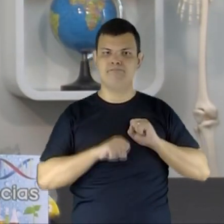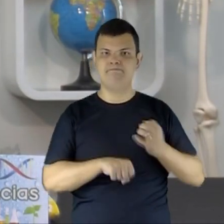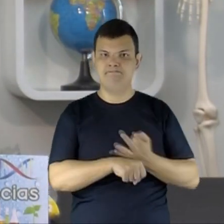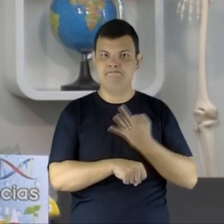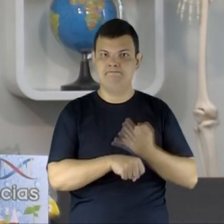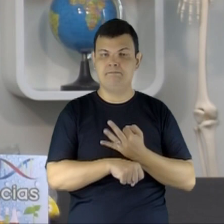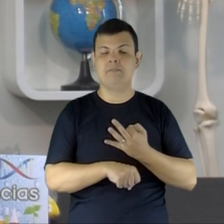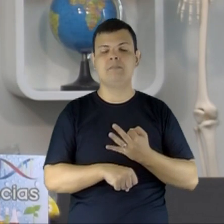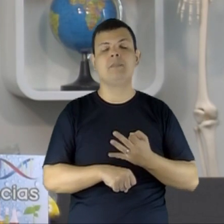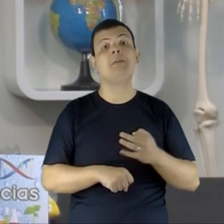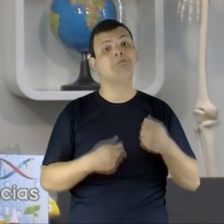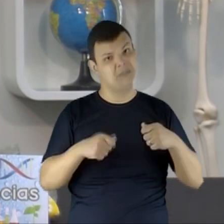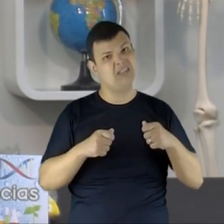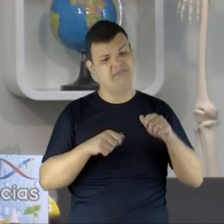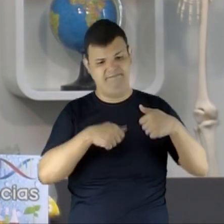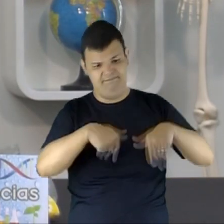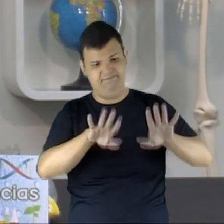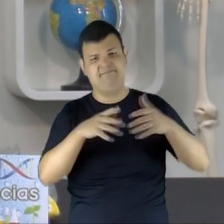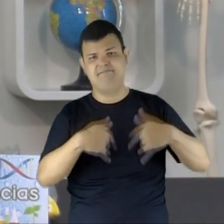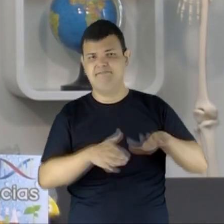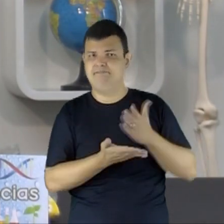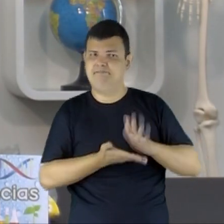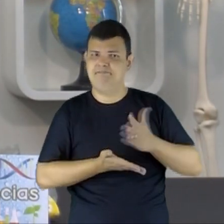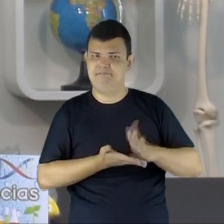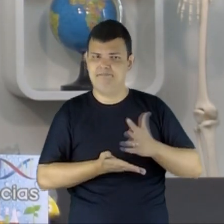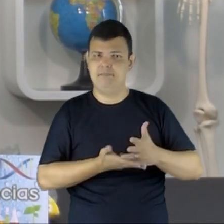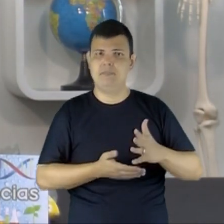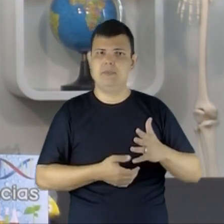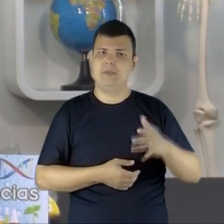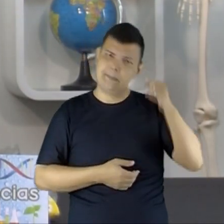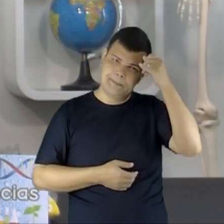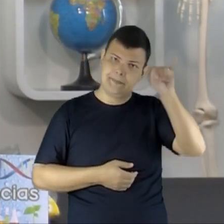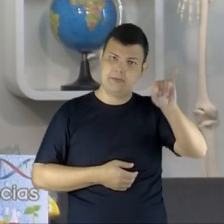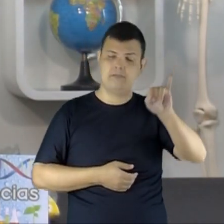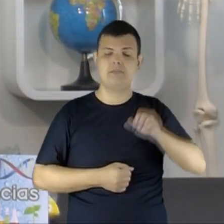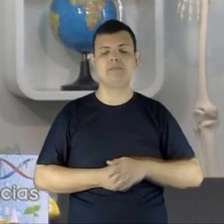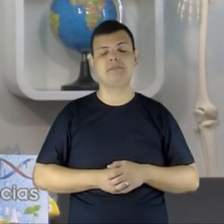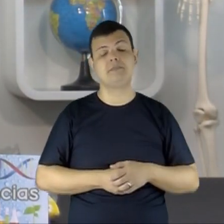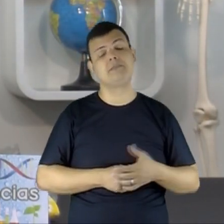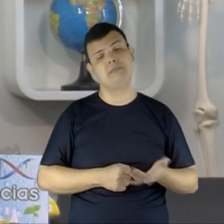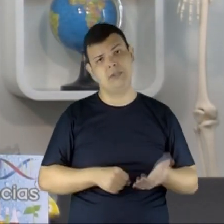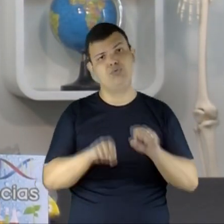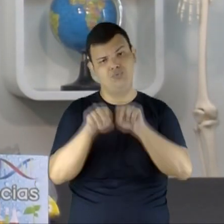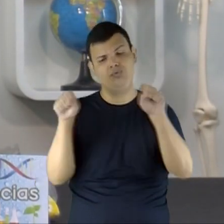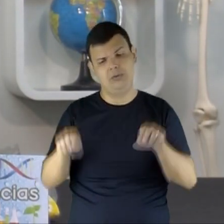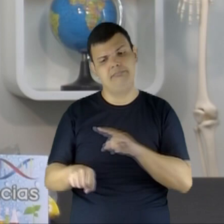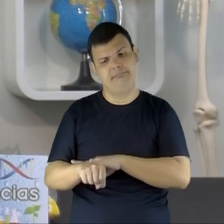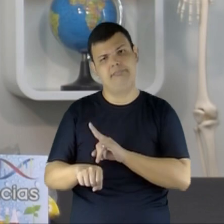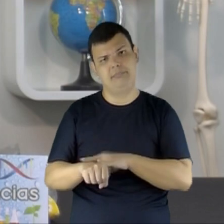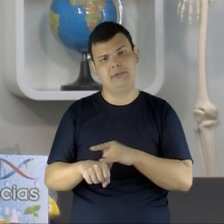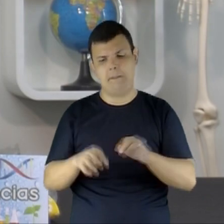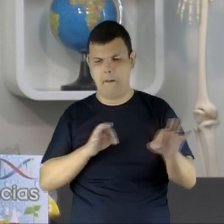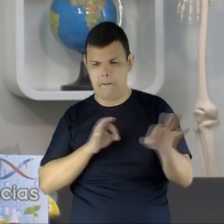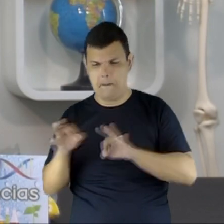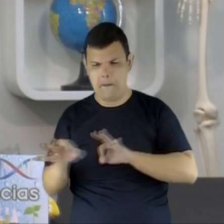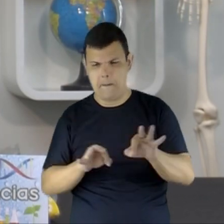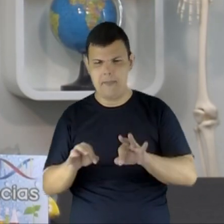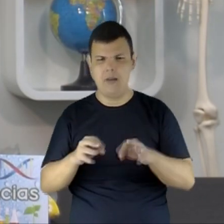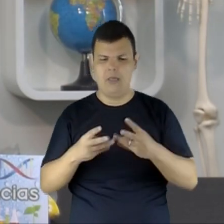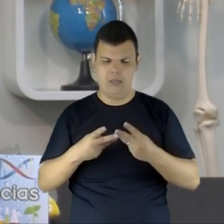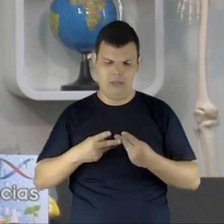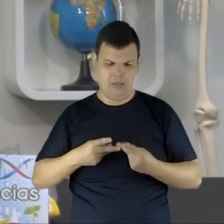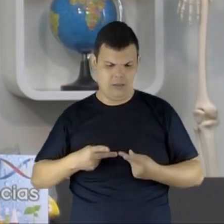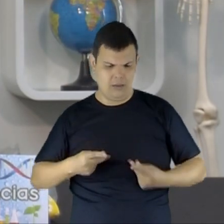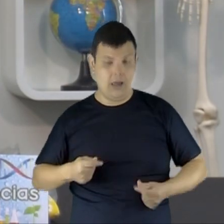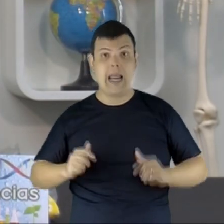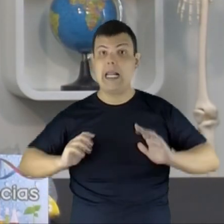organismo, elas precisam sair, elas precisam ser eliminadas. E é o sistema urinário que vai fazer essa filtragem do sangue,